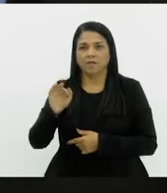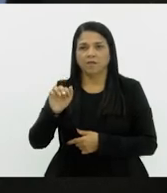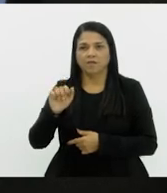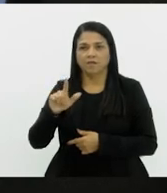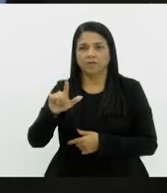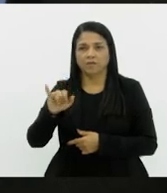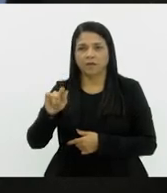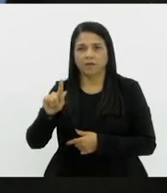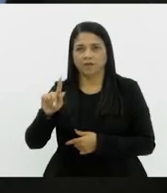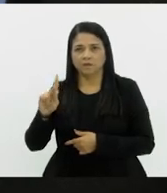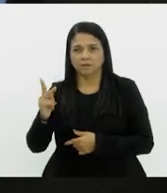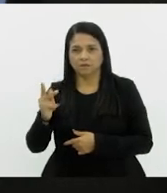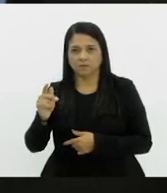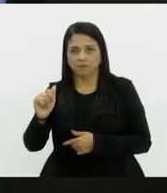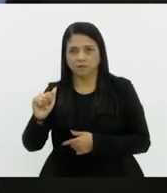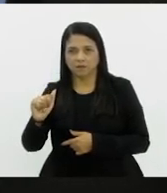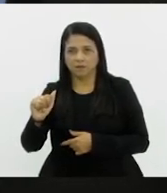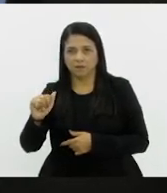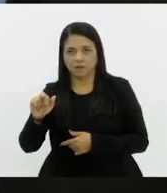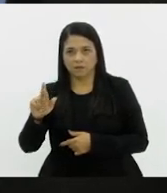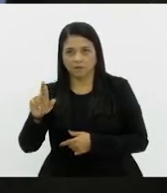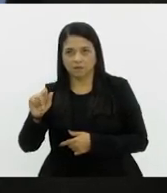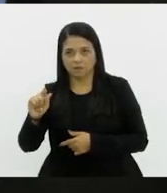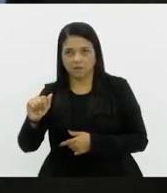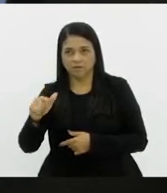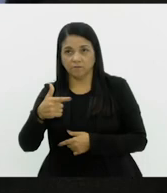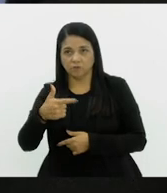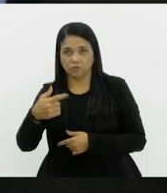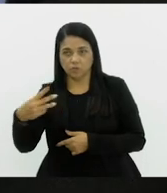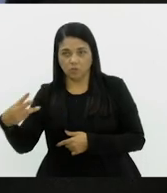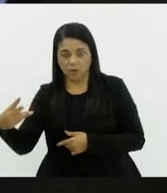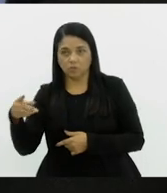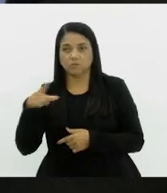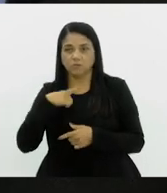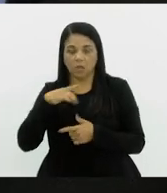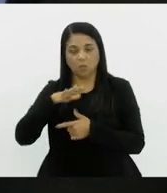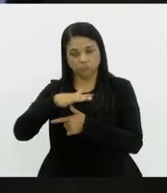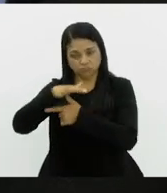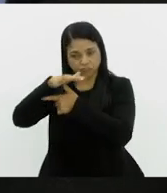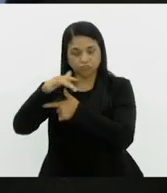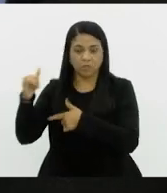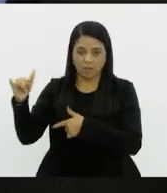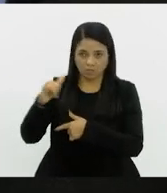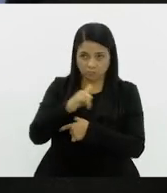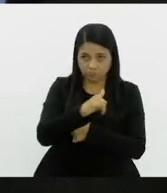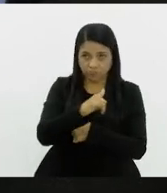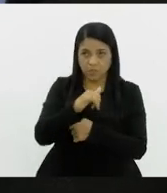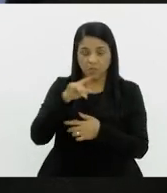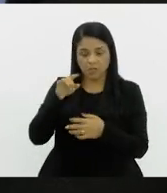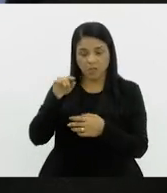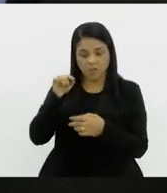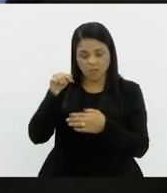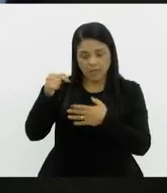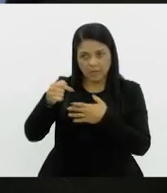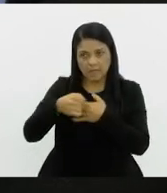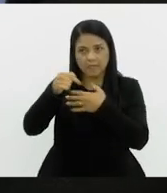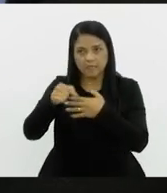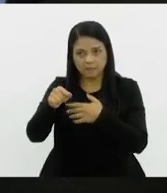dos helicópteros e também tem dos aviões. E você clicando ali em cima, você consegue